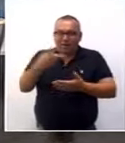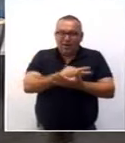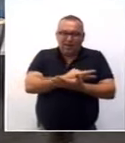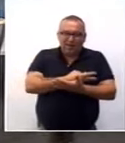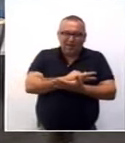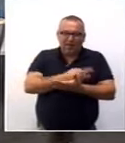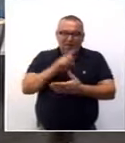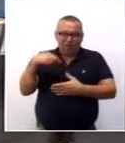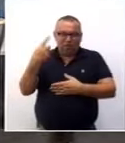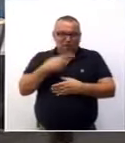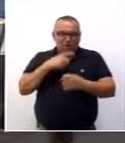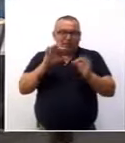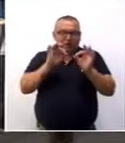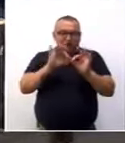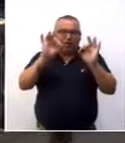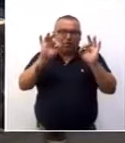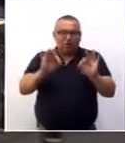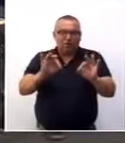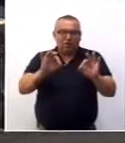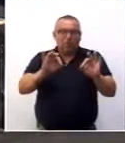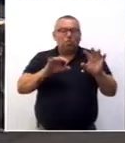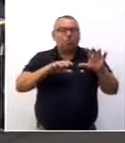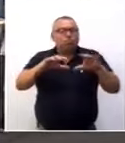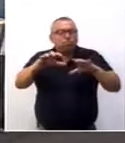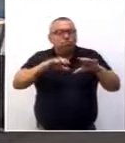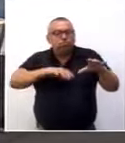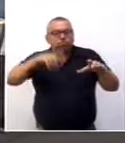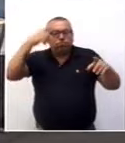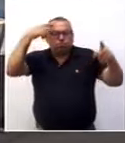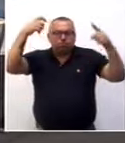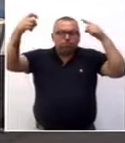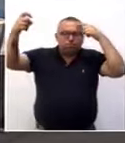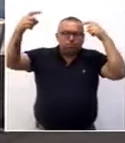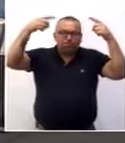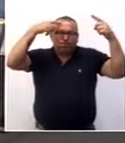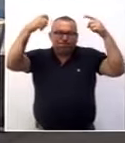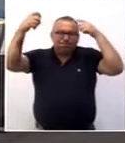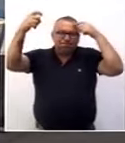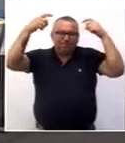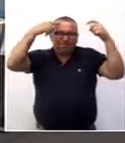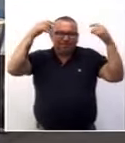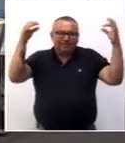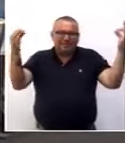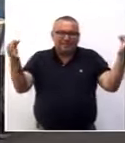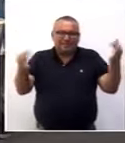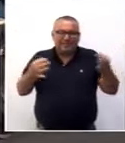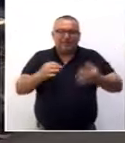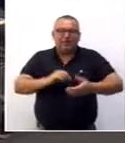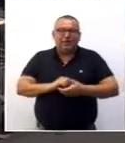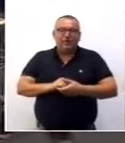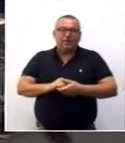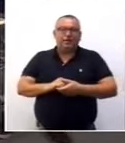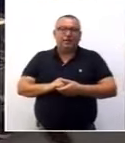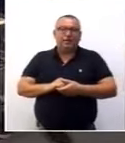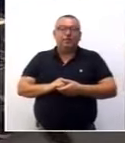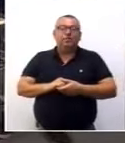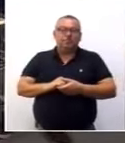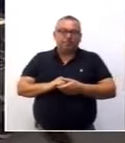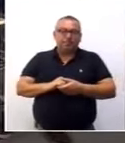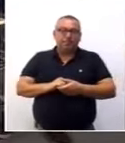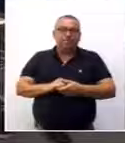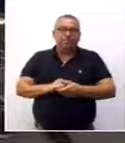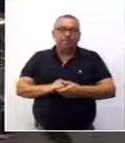estamos fazendo aqui só um movimento de ideias. Brainstorming. Tá? Um brainstorm, bem lembrado, Mary. Um